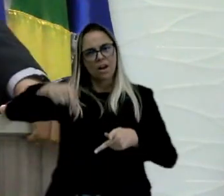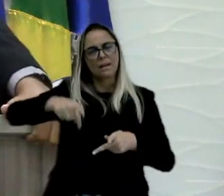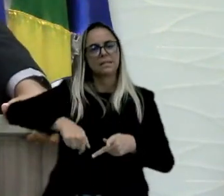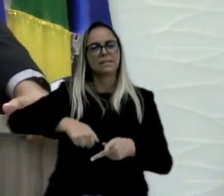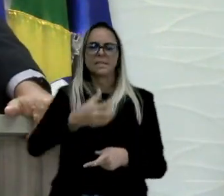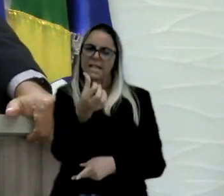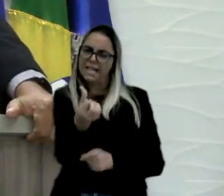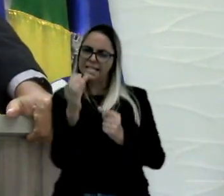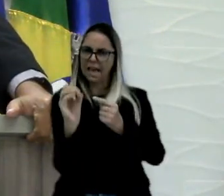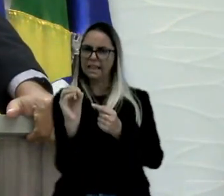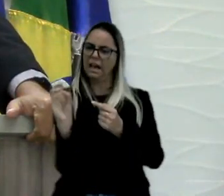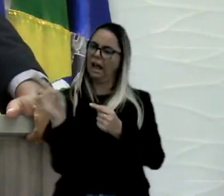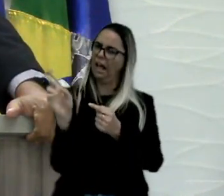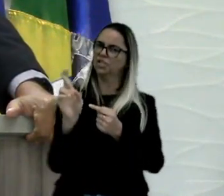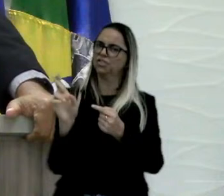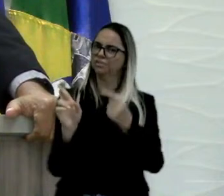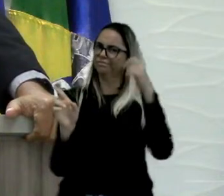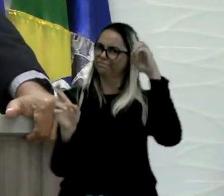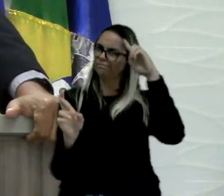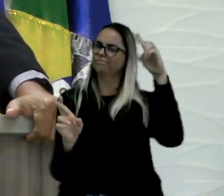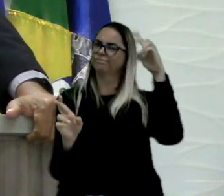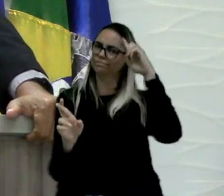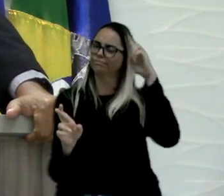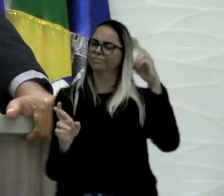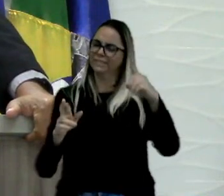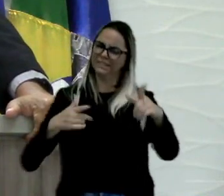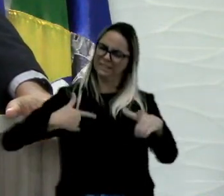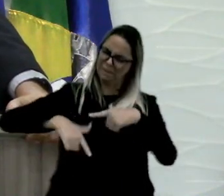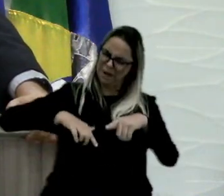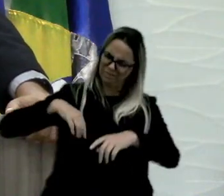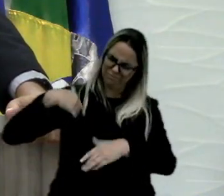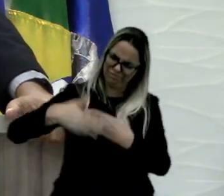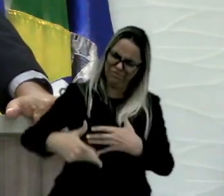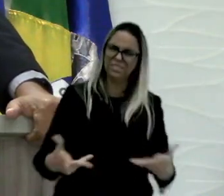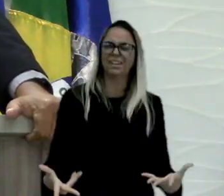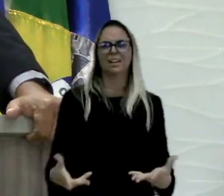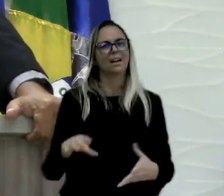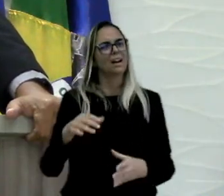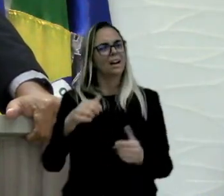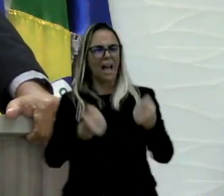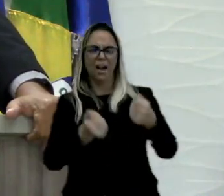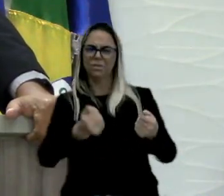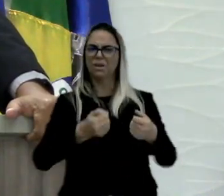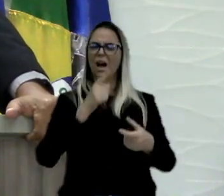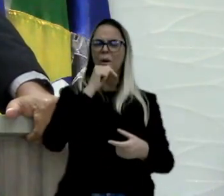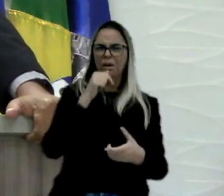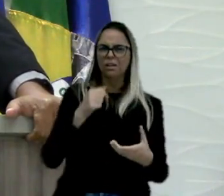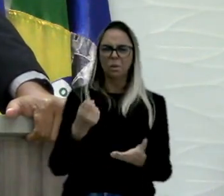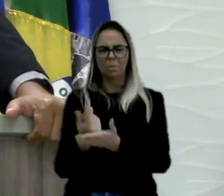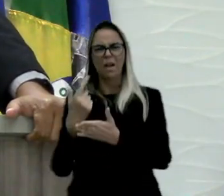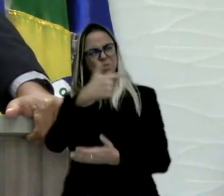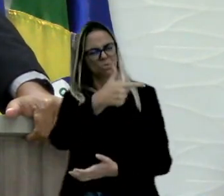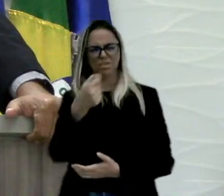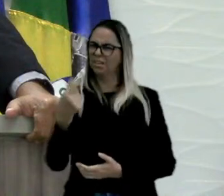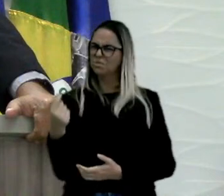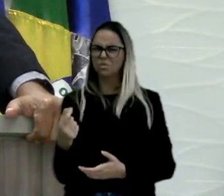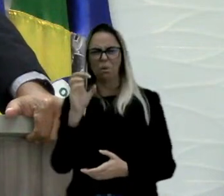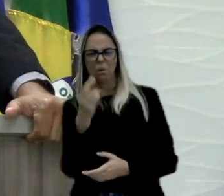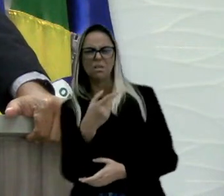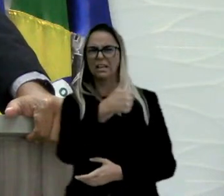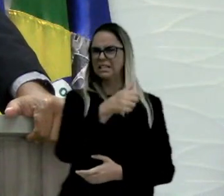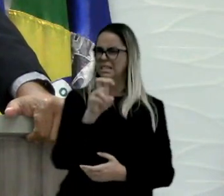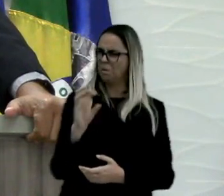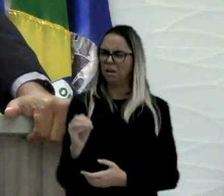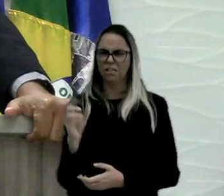60 no dia para trabalhar aí tem que comprar o caminhão agora por R 200 R 150 sem